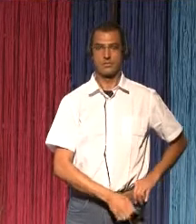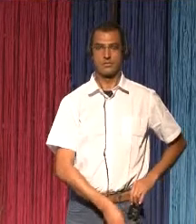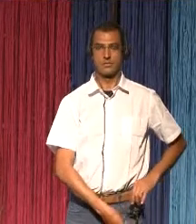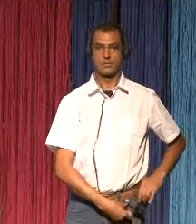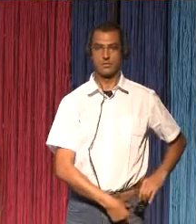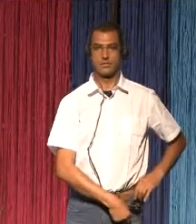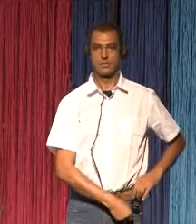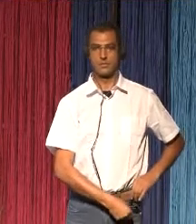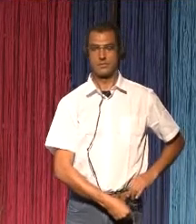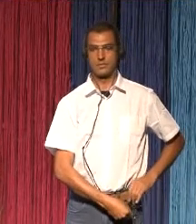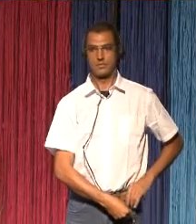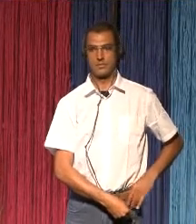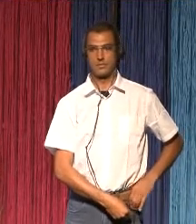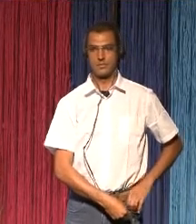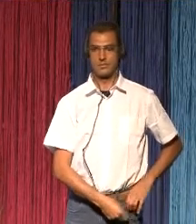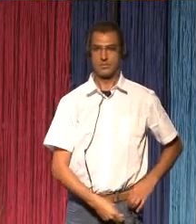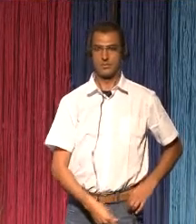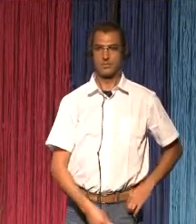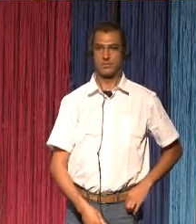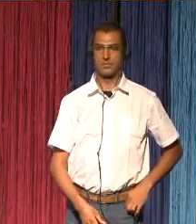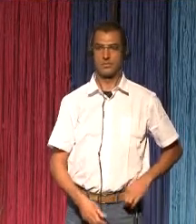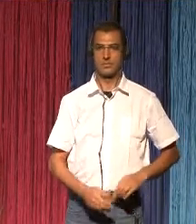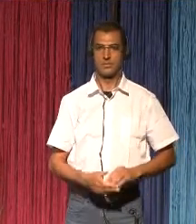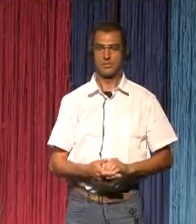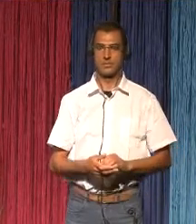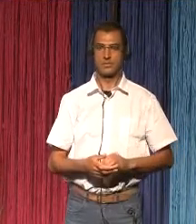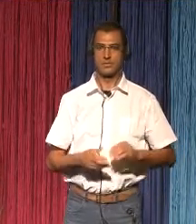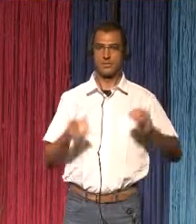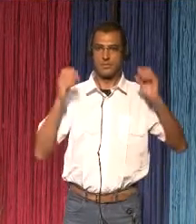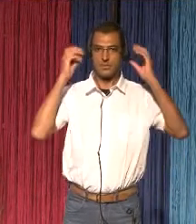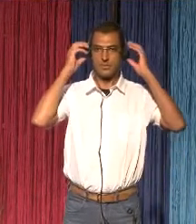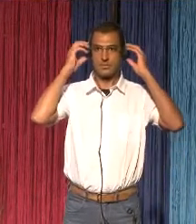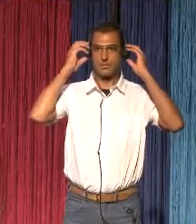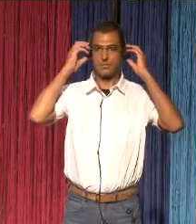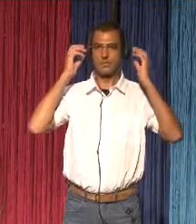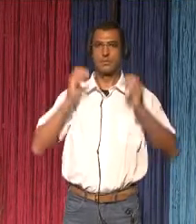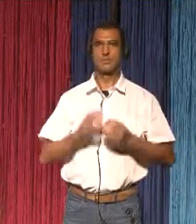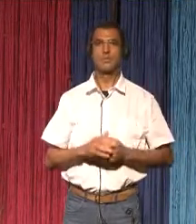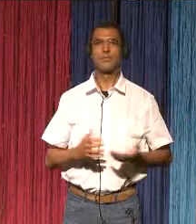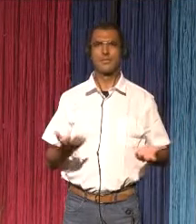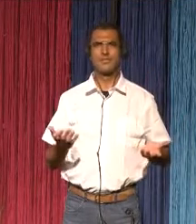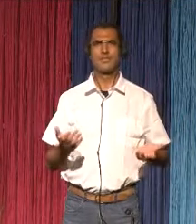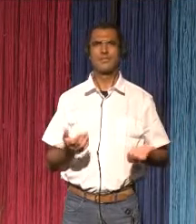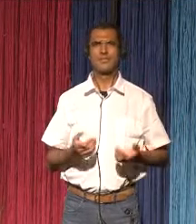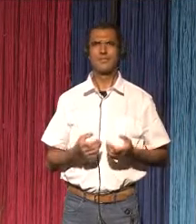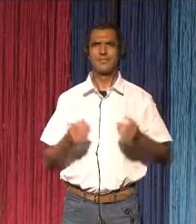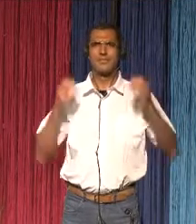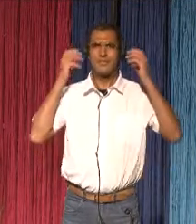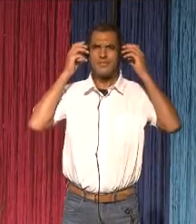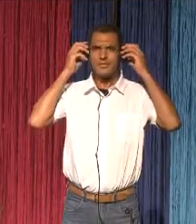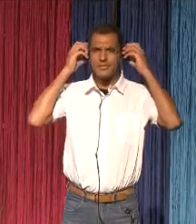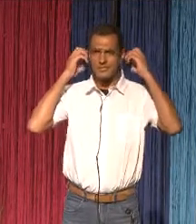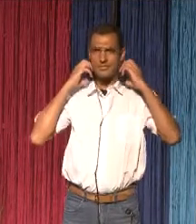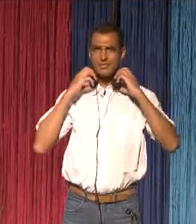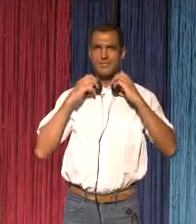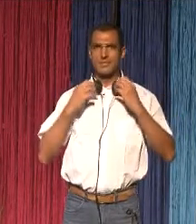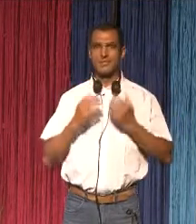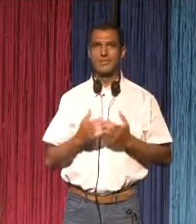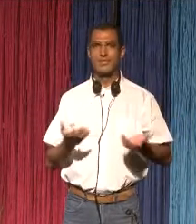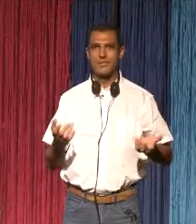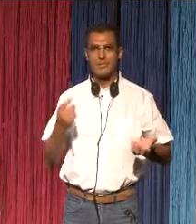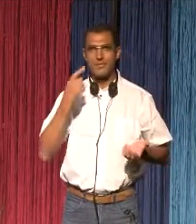Alô? Alô? Pronto. Lino, olha, você já ouviu, né? Mas a gente pode ficar tranquilo, porque a gente vai